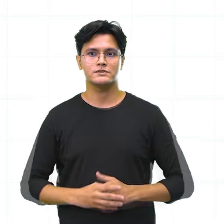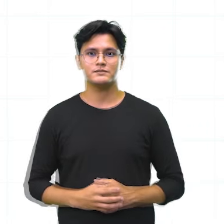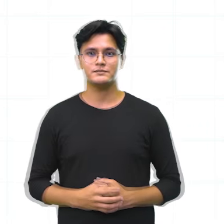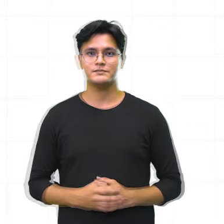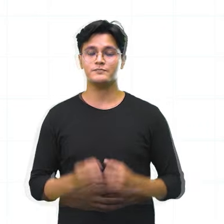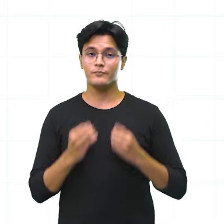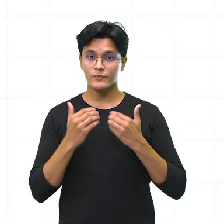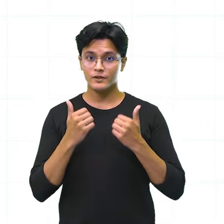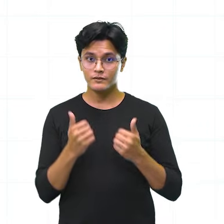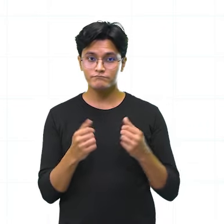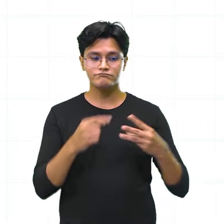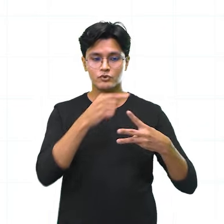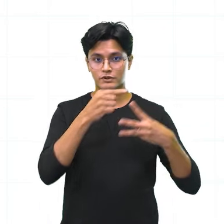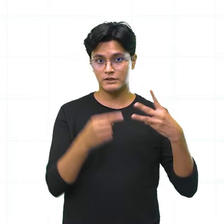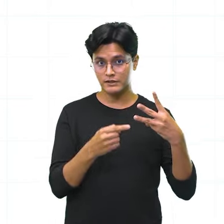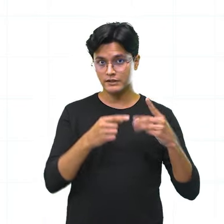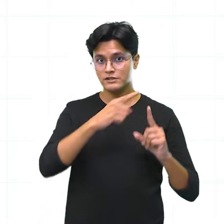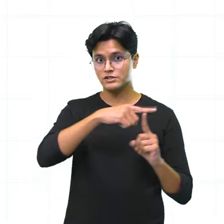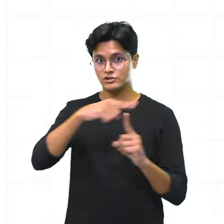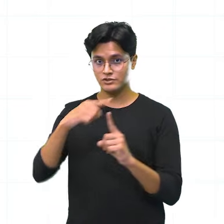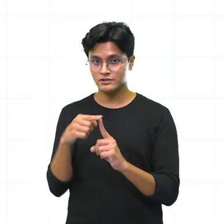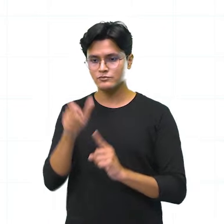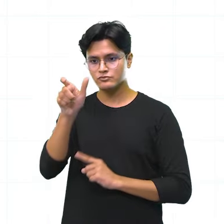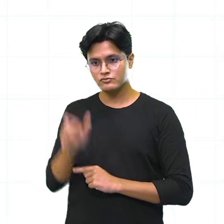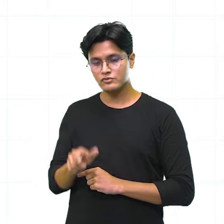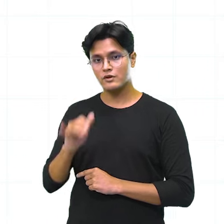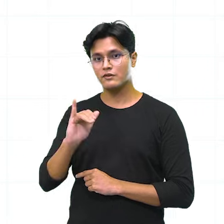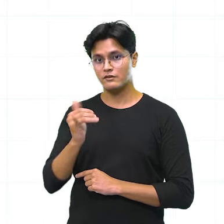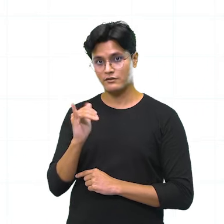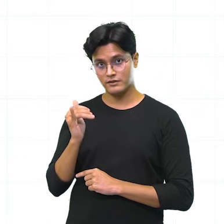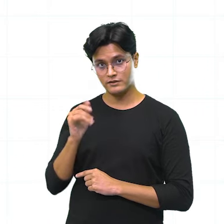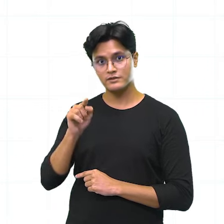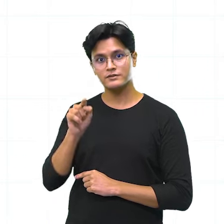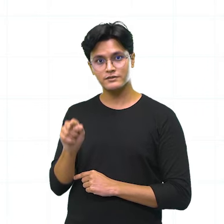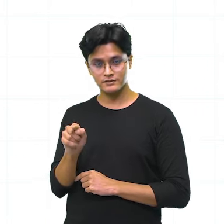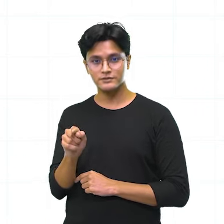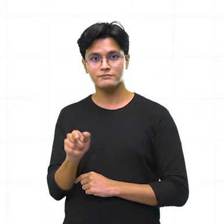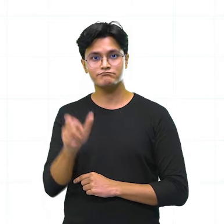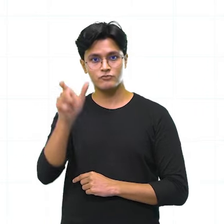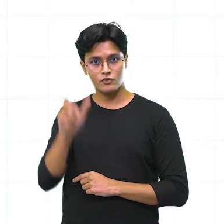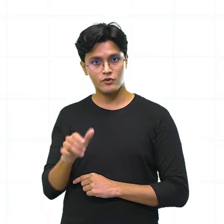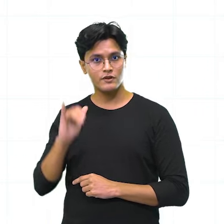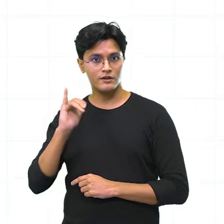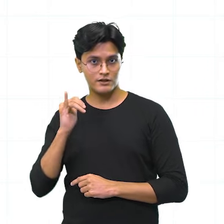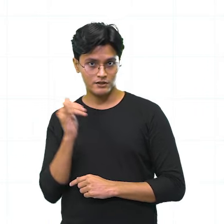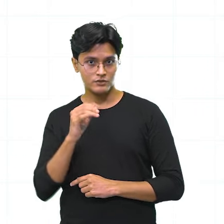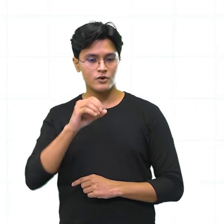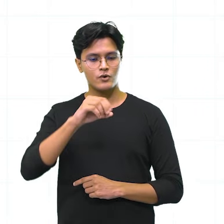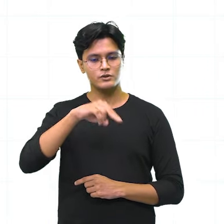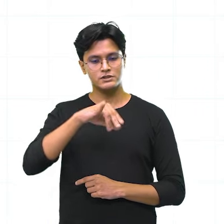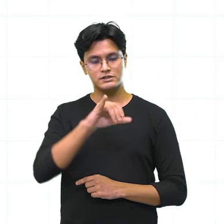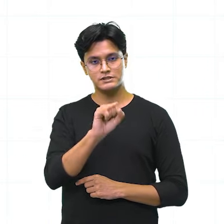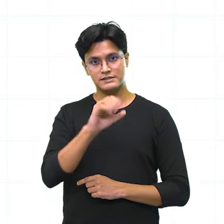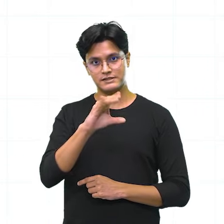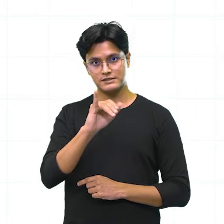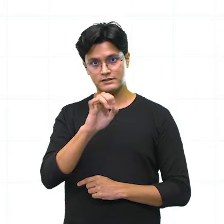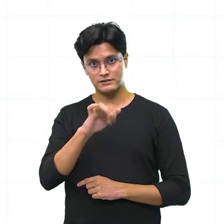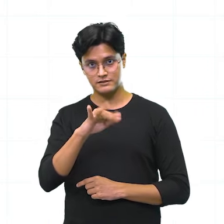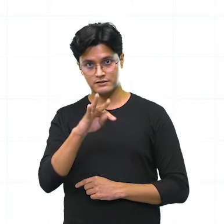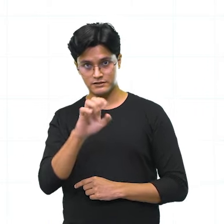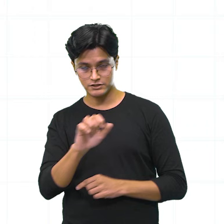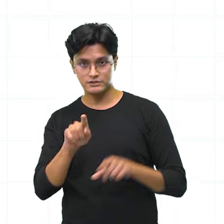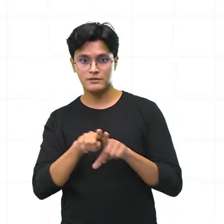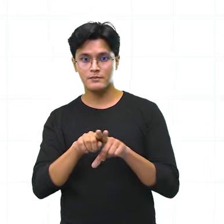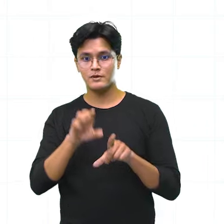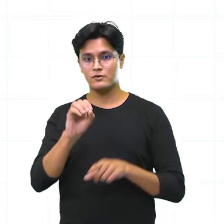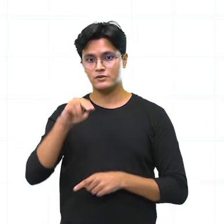Muito bem, os 3 tipos, então, de narrador que nós temos, né? O narrador onisciente e onipresente. Ele pode estar ali, né,